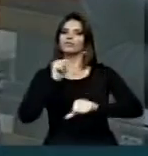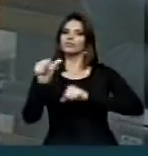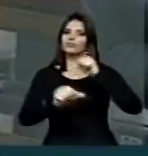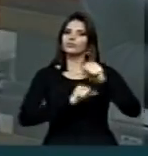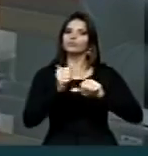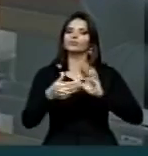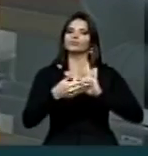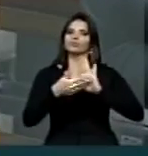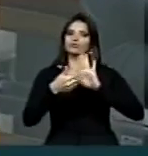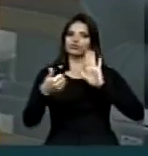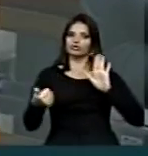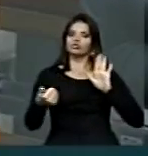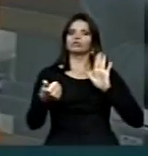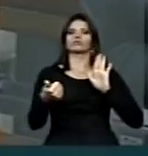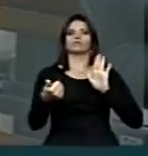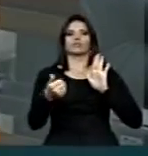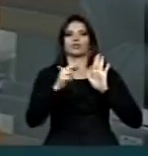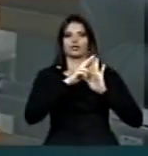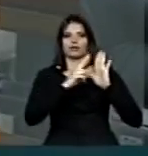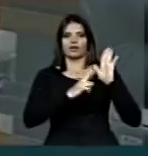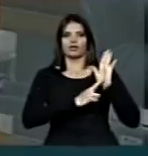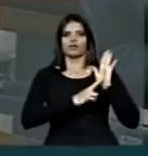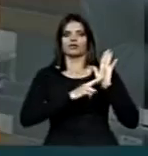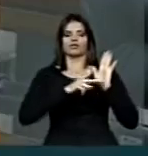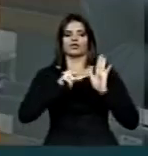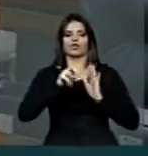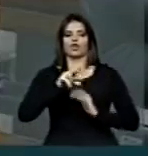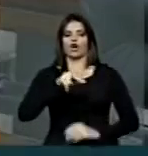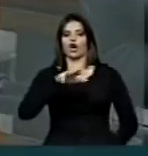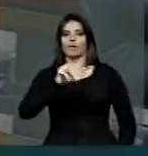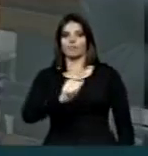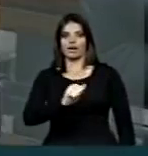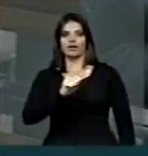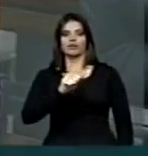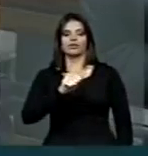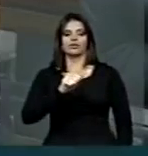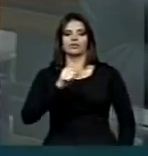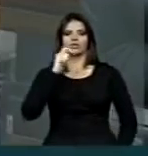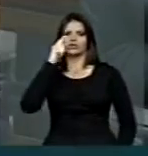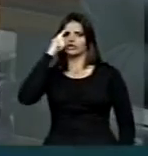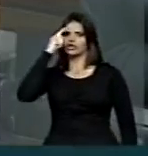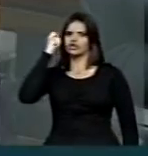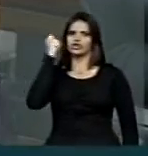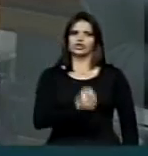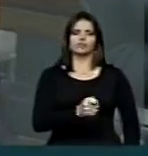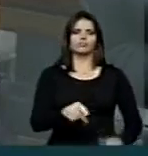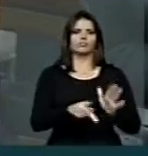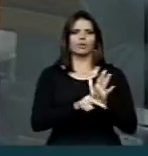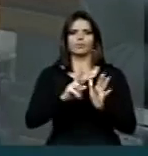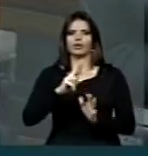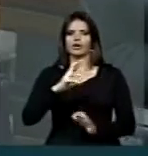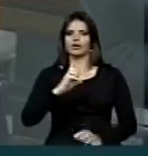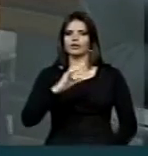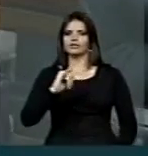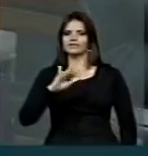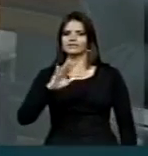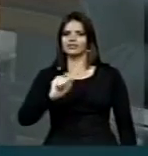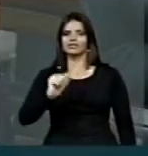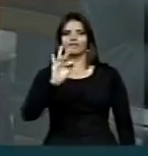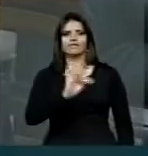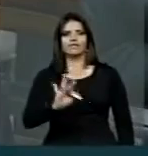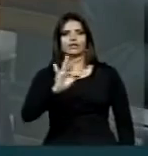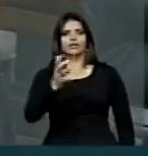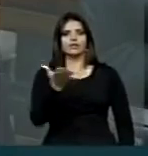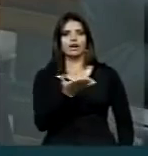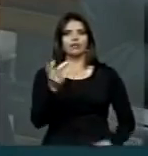subversão desta ação e desta ordem ditatorial da Receita Federal onde ela quer voltar